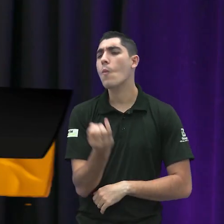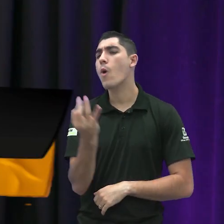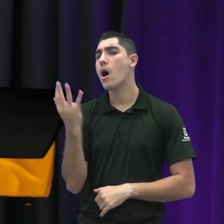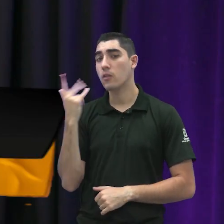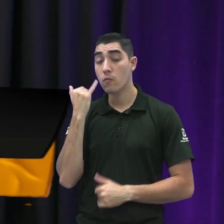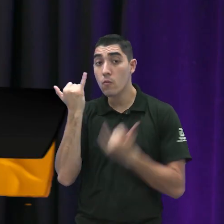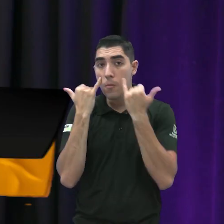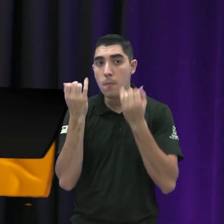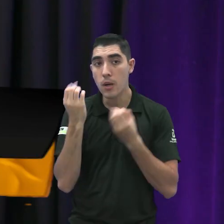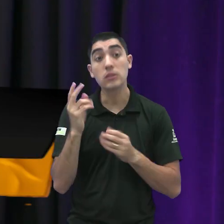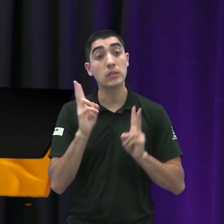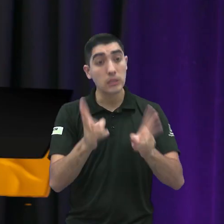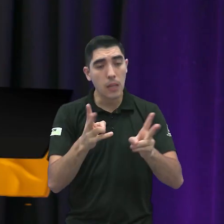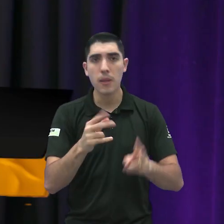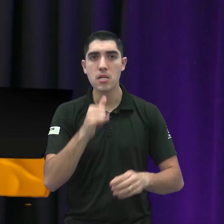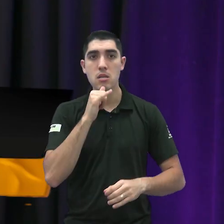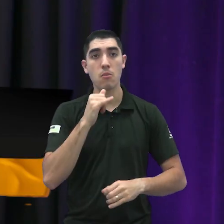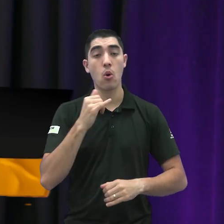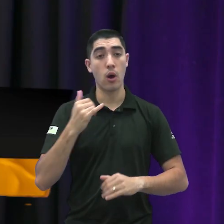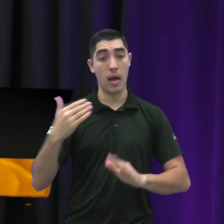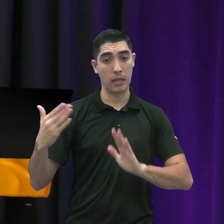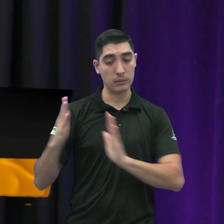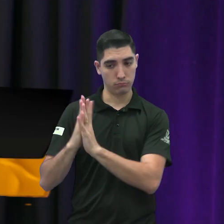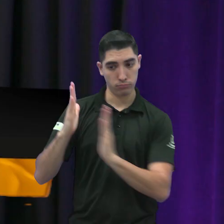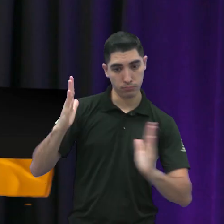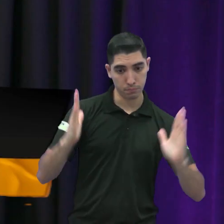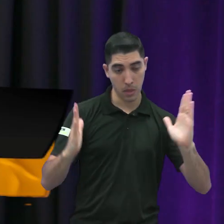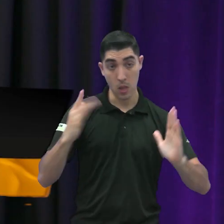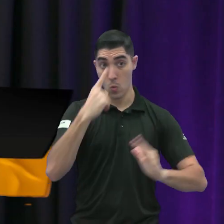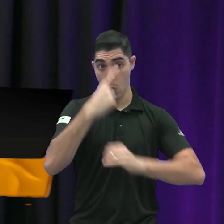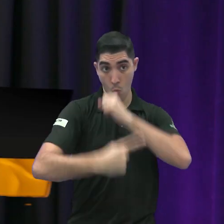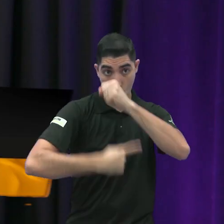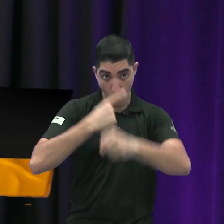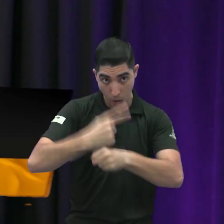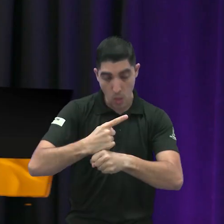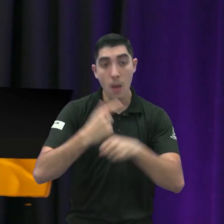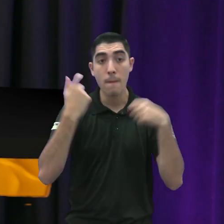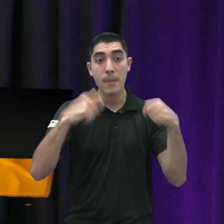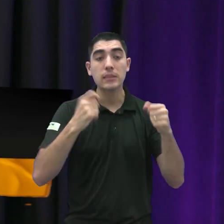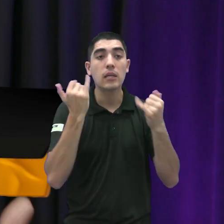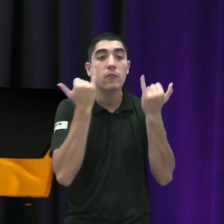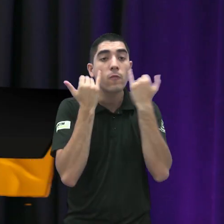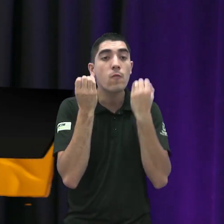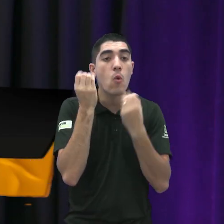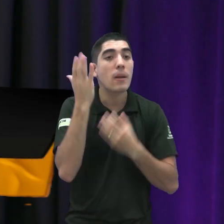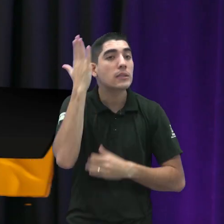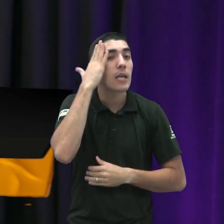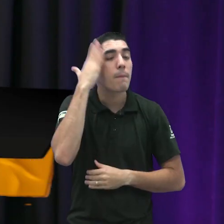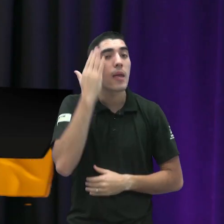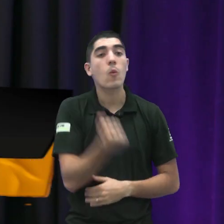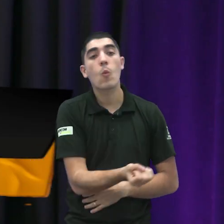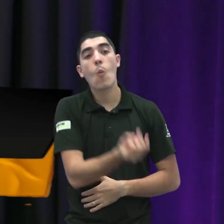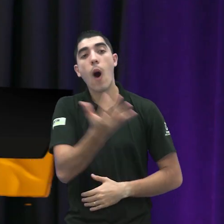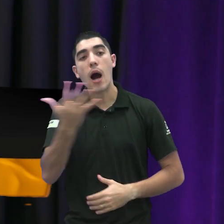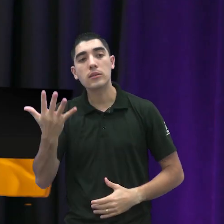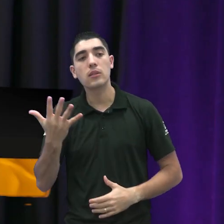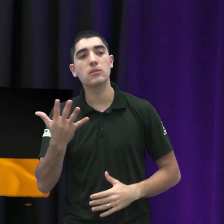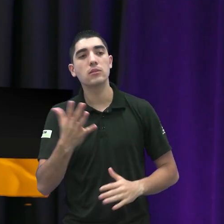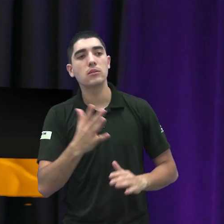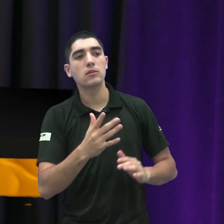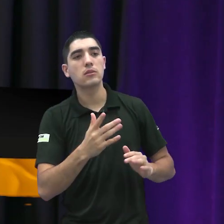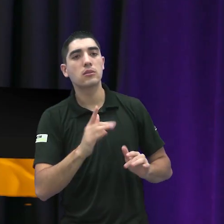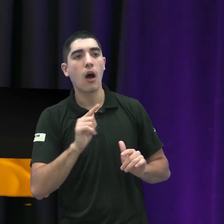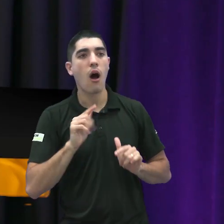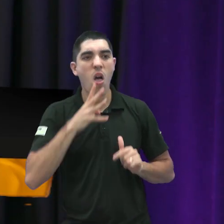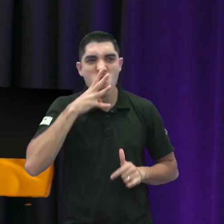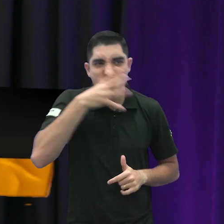relatório anual, né, a cada 12 meses, desses dados, né, de violação do direito das crianças e dos